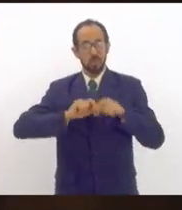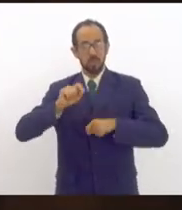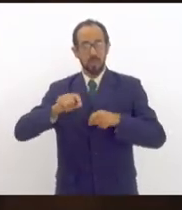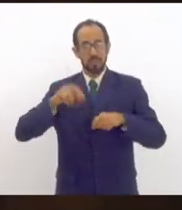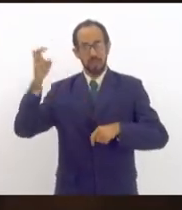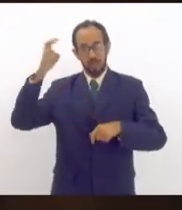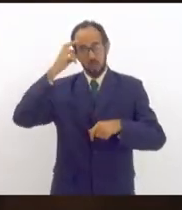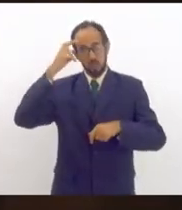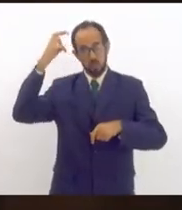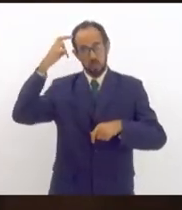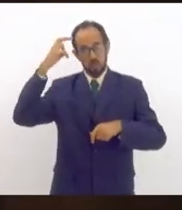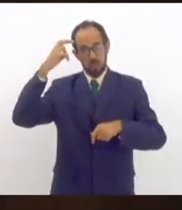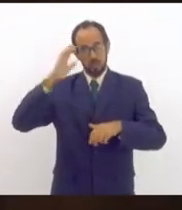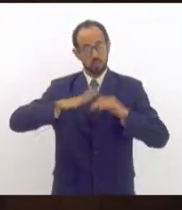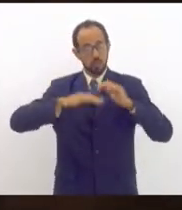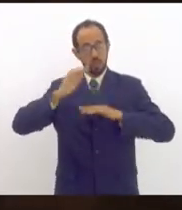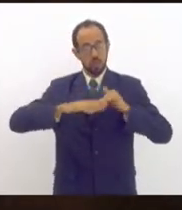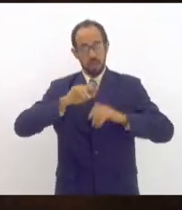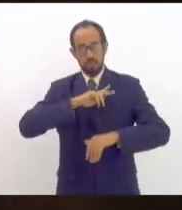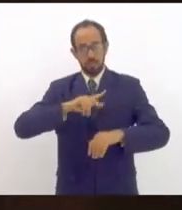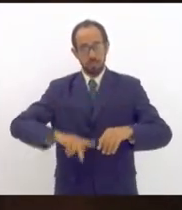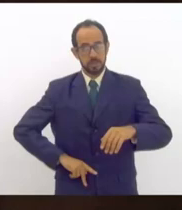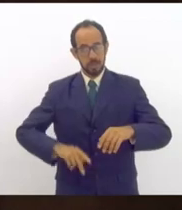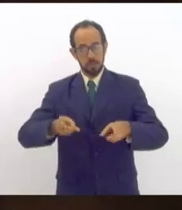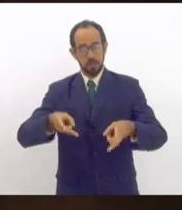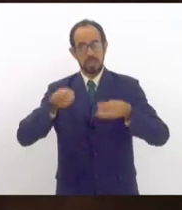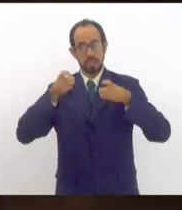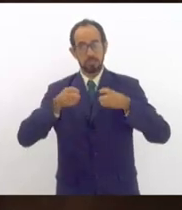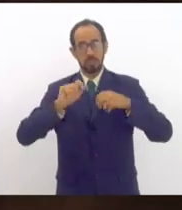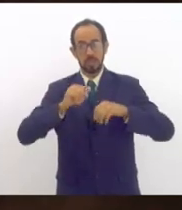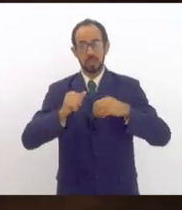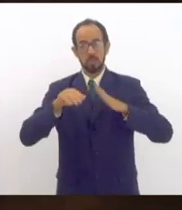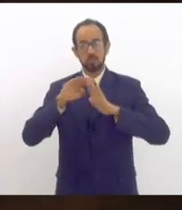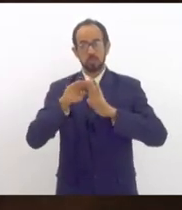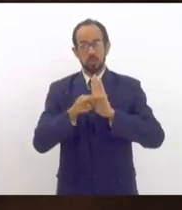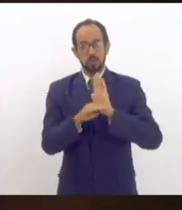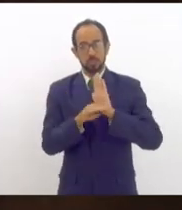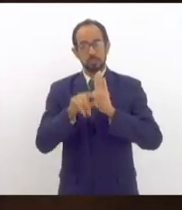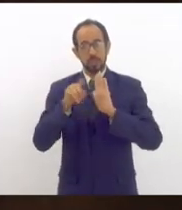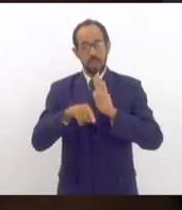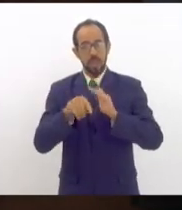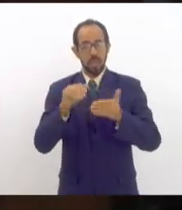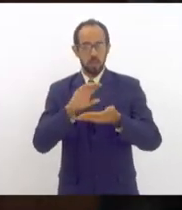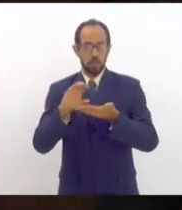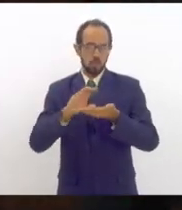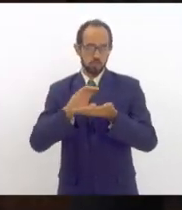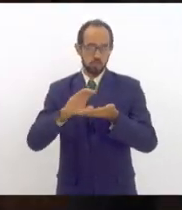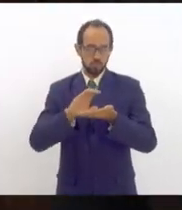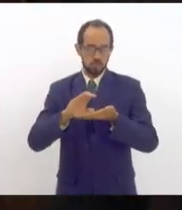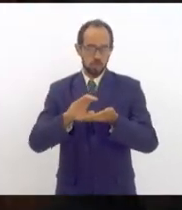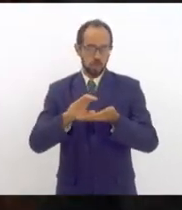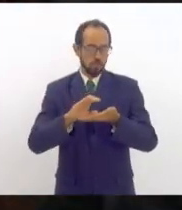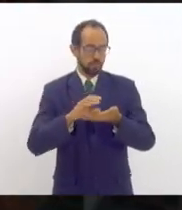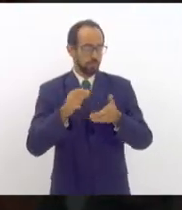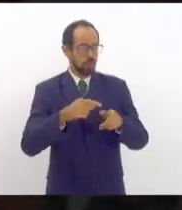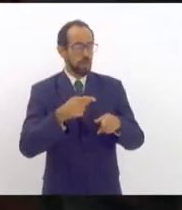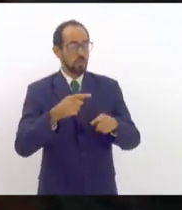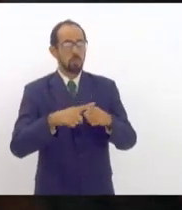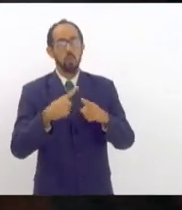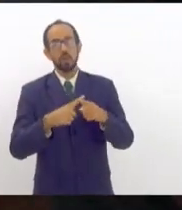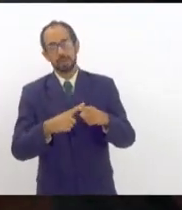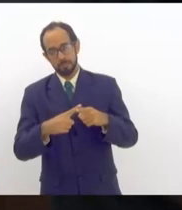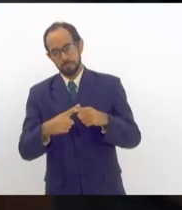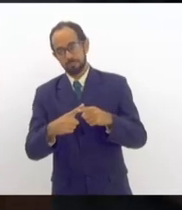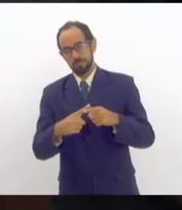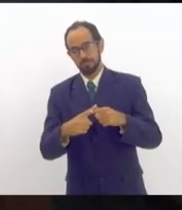presidente de considerar os programas constitucionais e por quê Deputado Alan muitas vezes